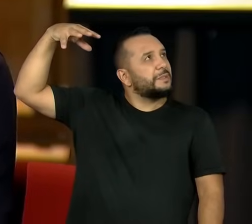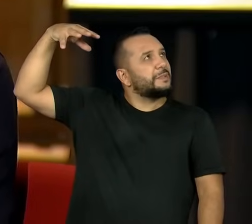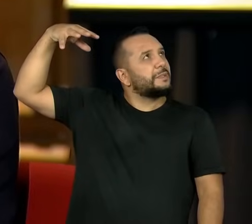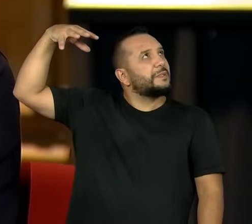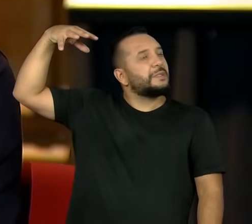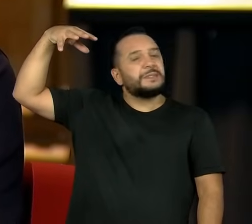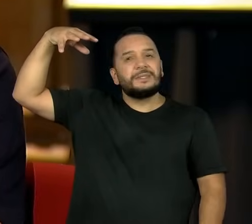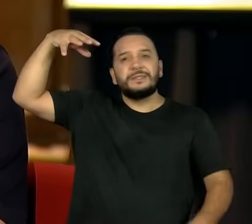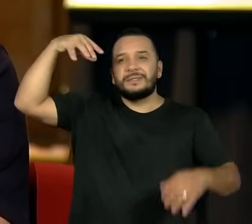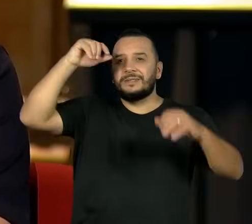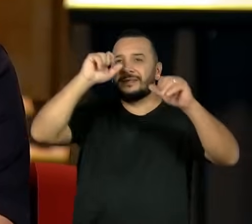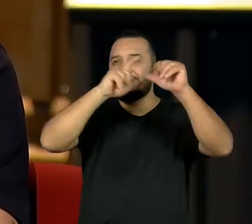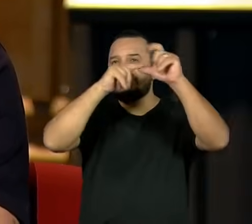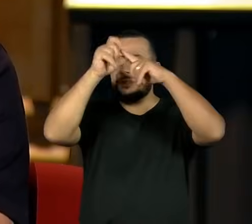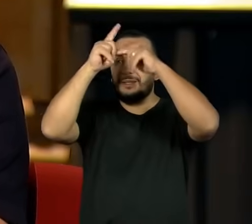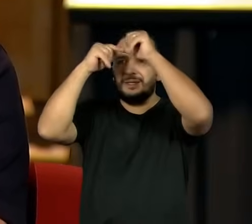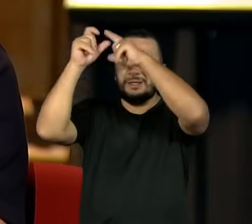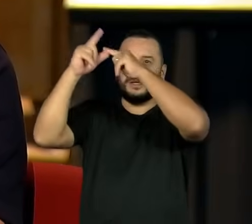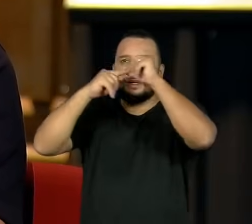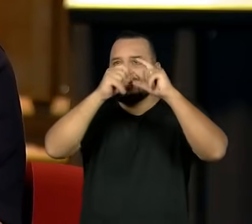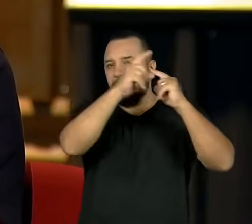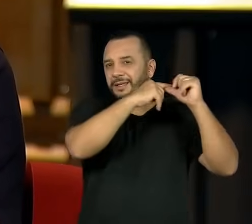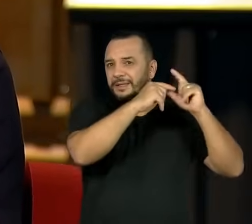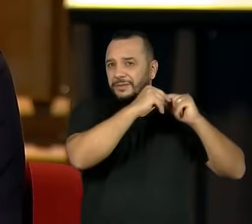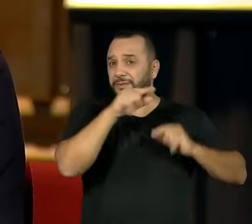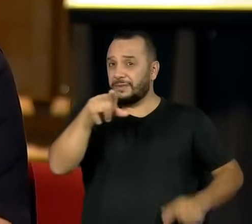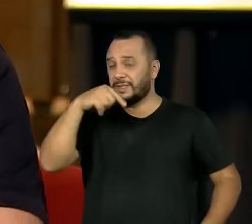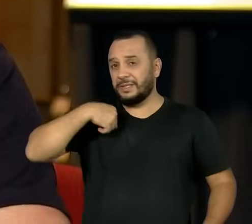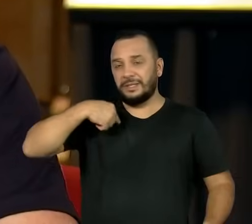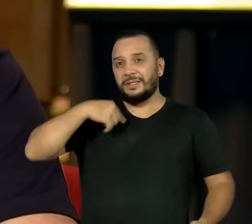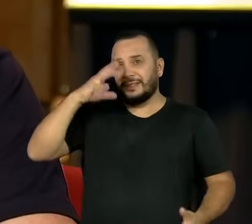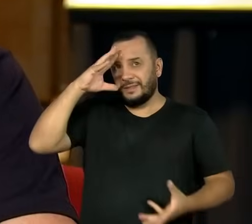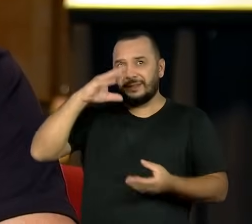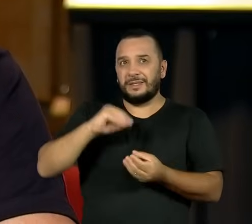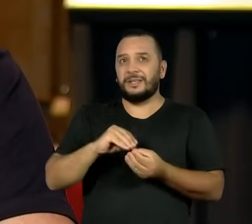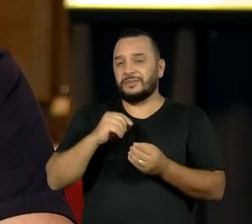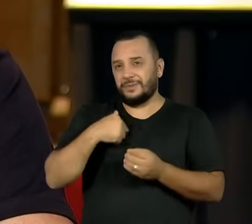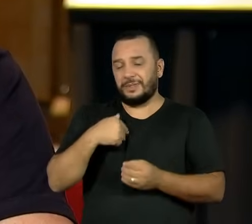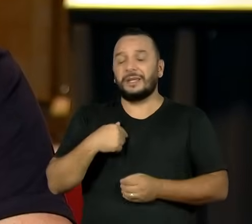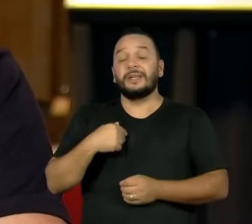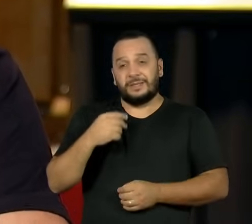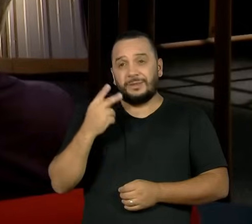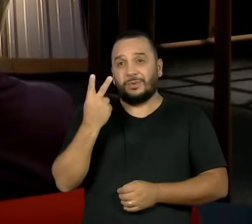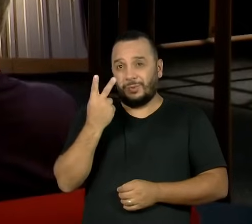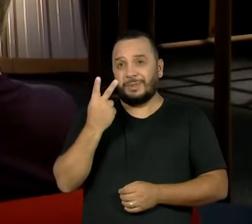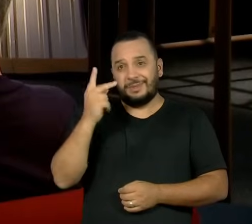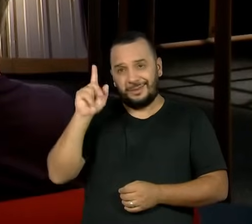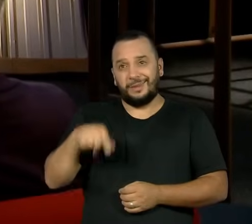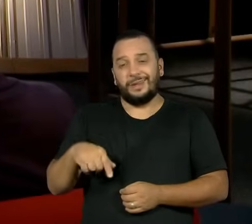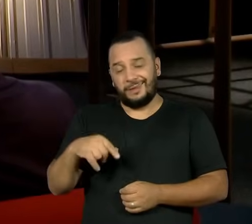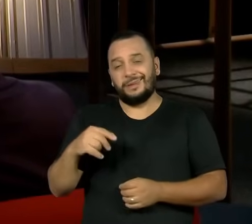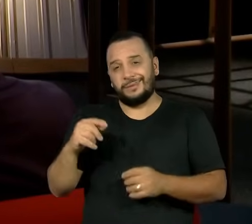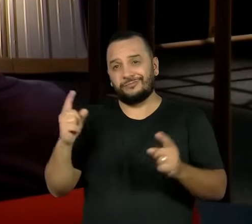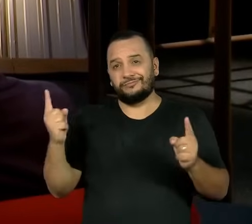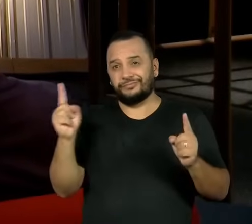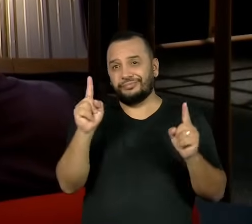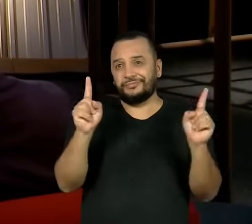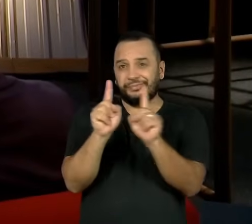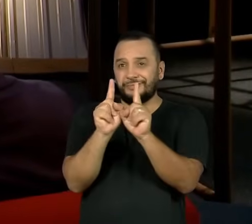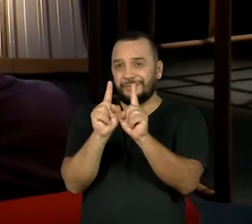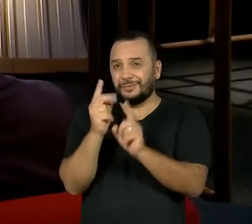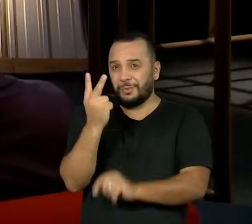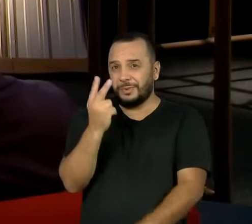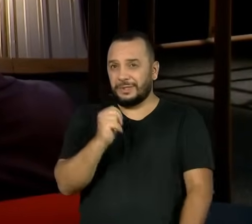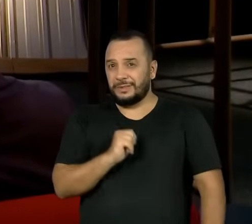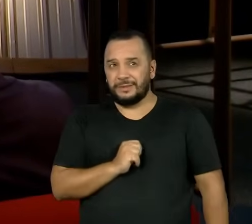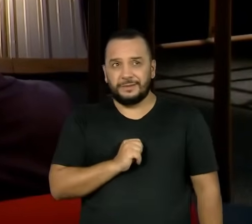numa estrela, e um processo que faz com que esse 2 seja 2. Mas isso se